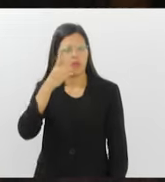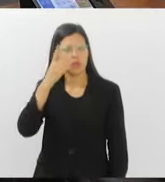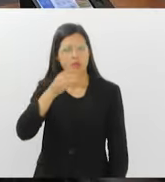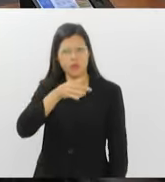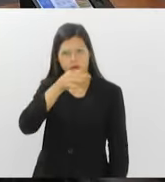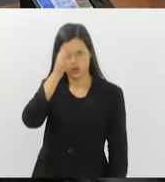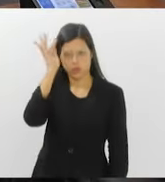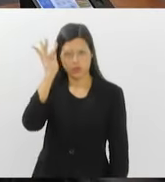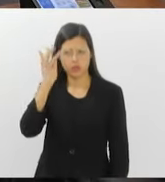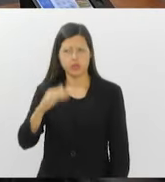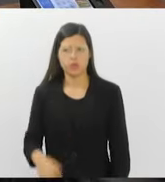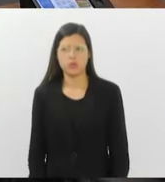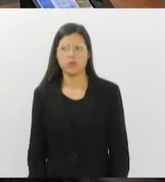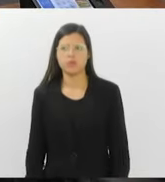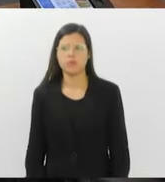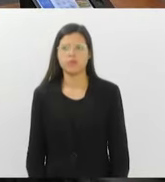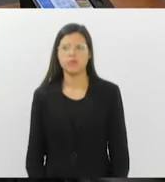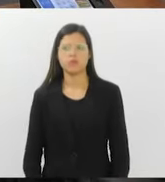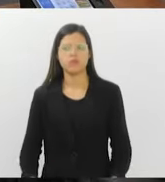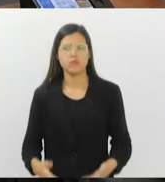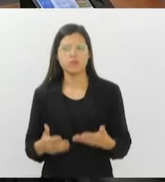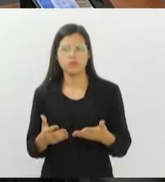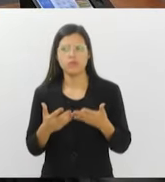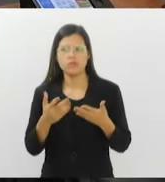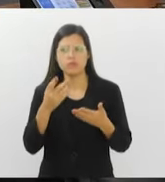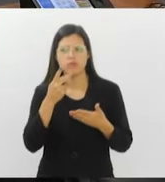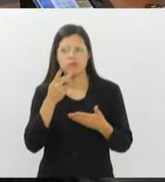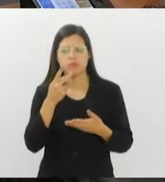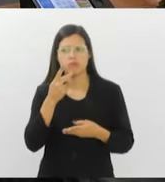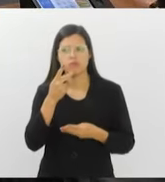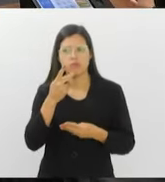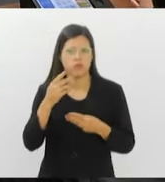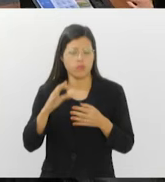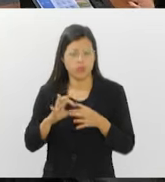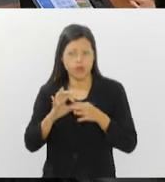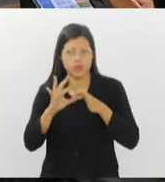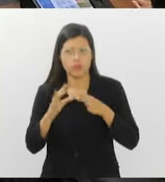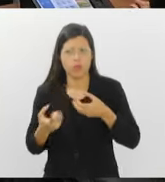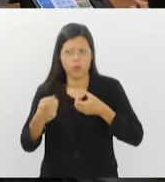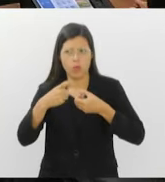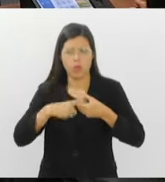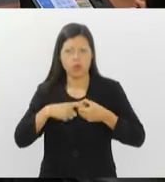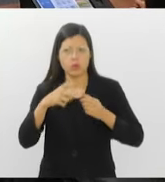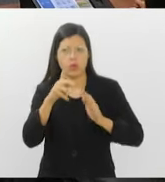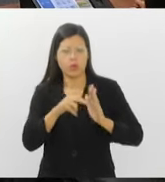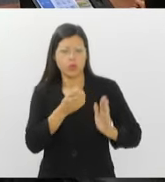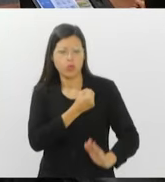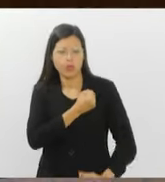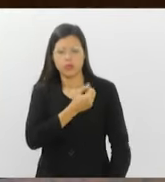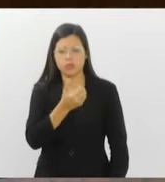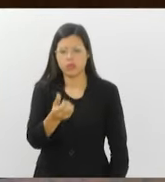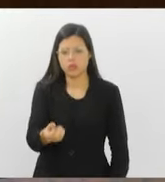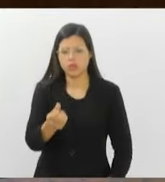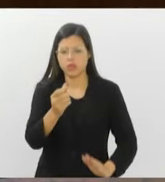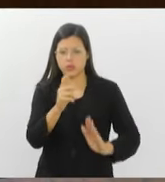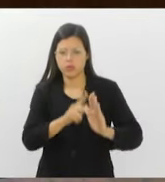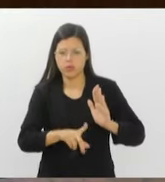favor. Gostaria de chamar os trabalhos à ordem, presidente, e a sua autorização, para voltar ao projeto 6 da pauta, que é o projeto de lei